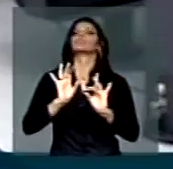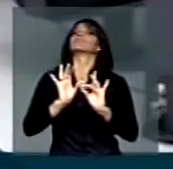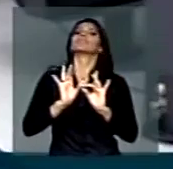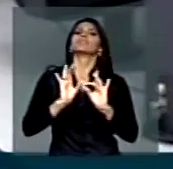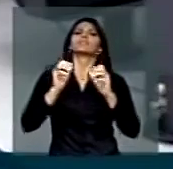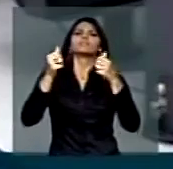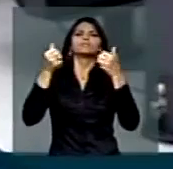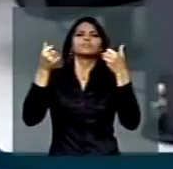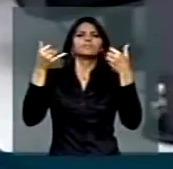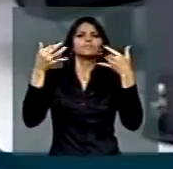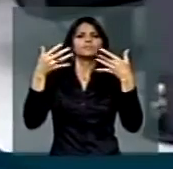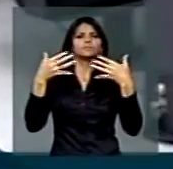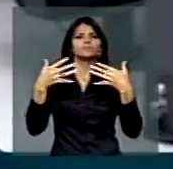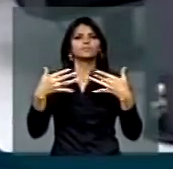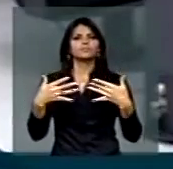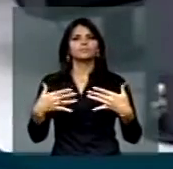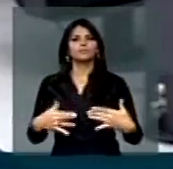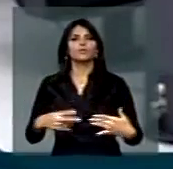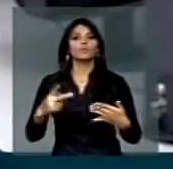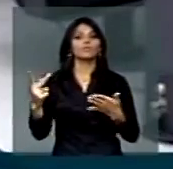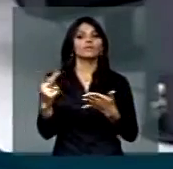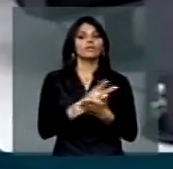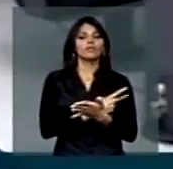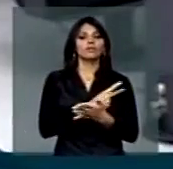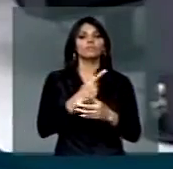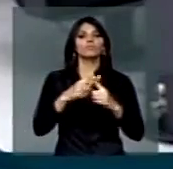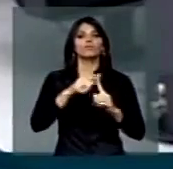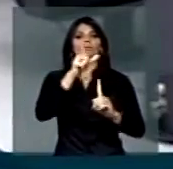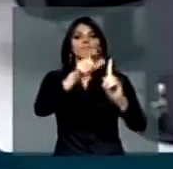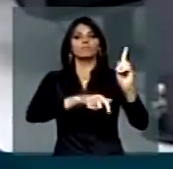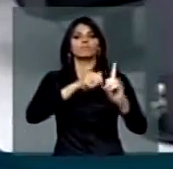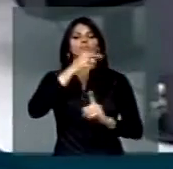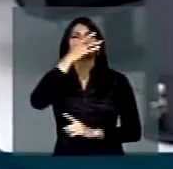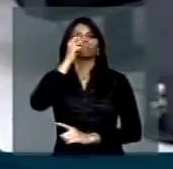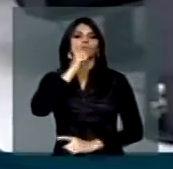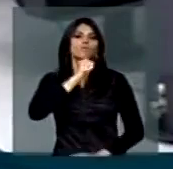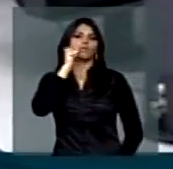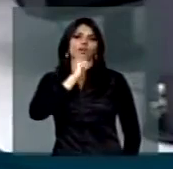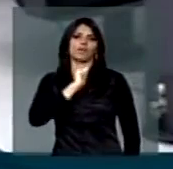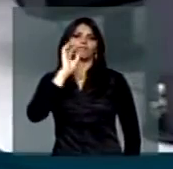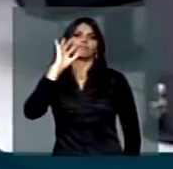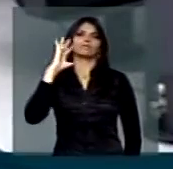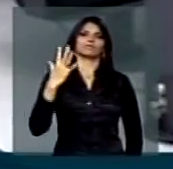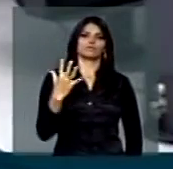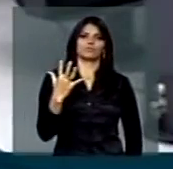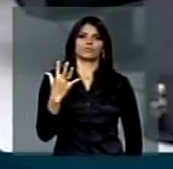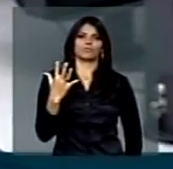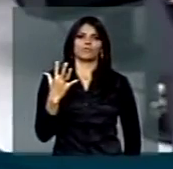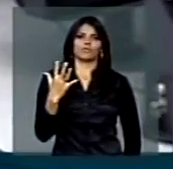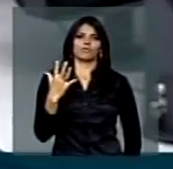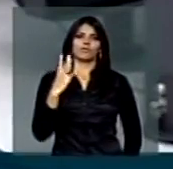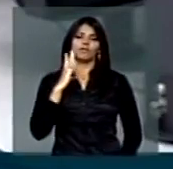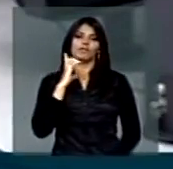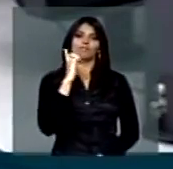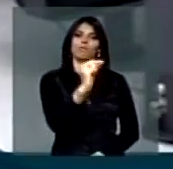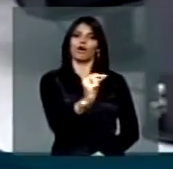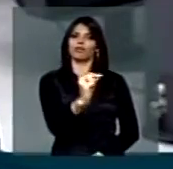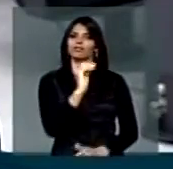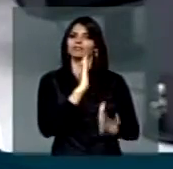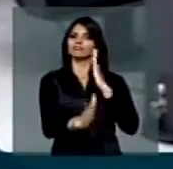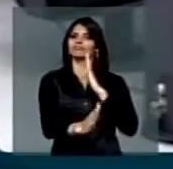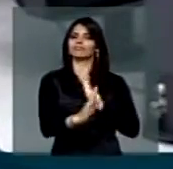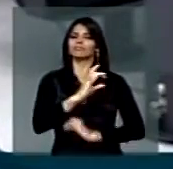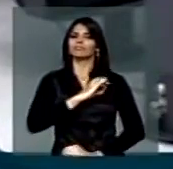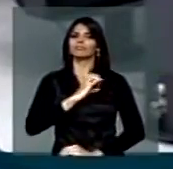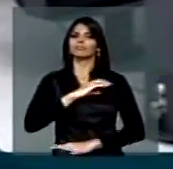especial detalhamento do que aconteceu e o que leva uma pessoa a tomar essa decisão, que concordo